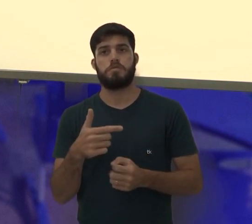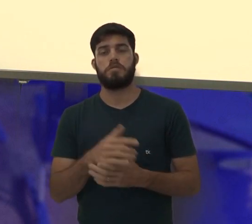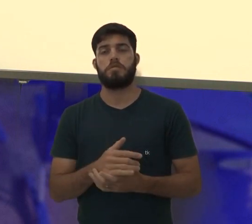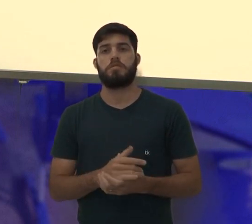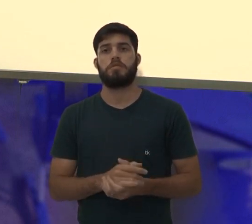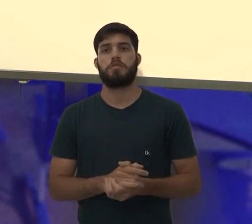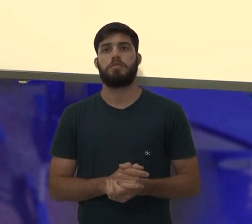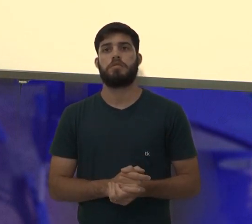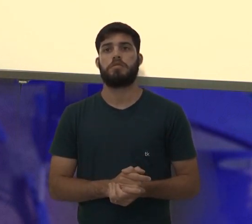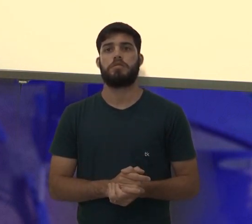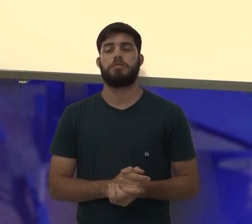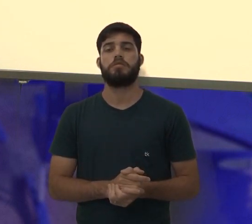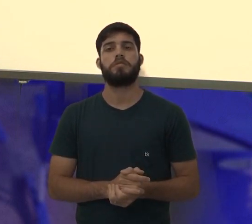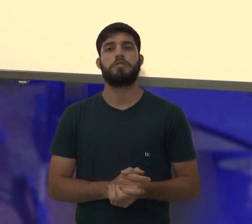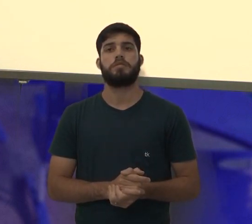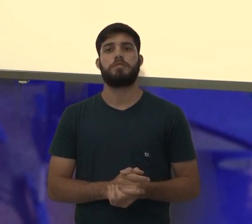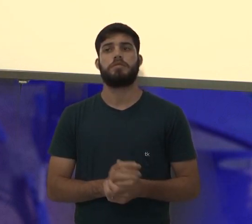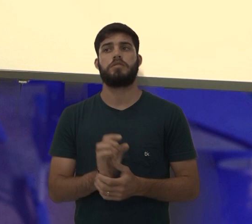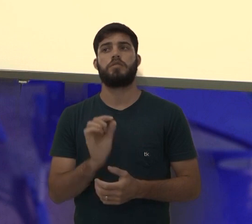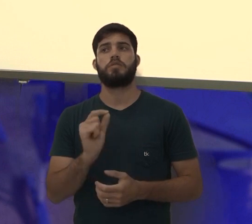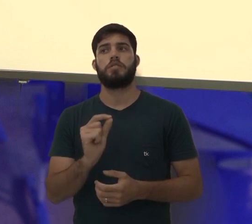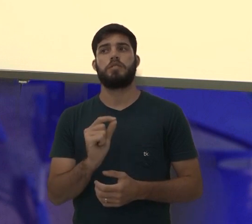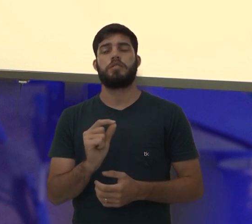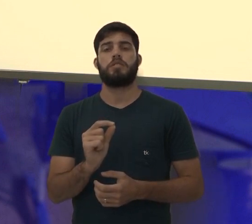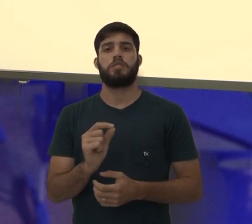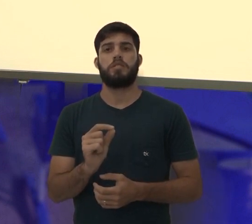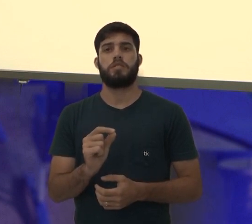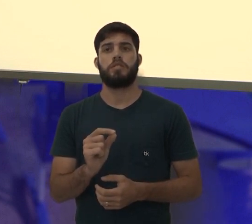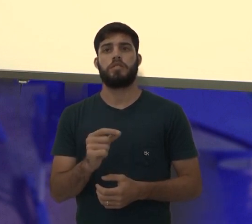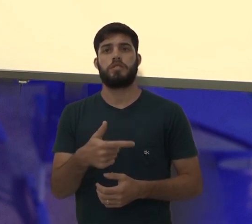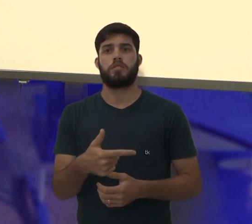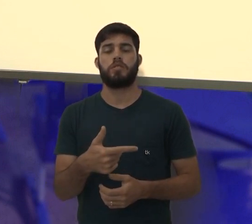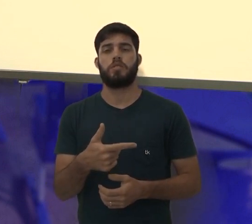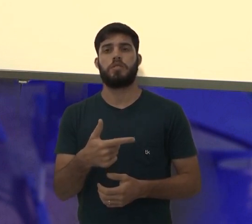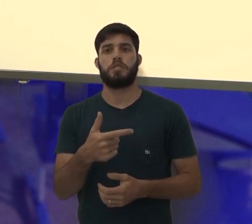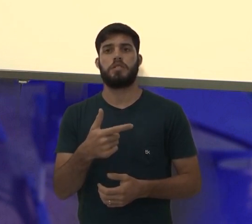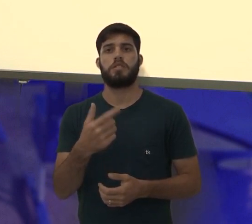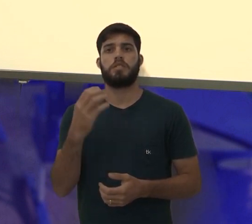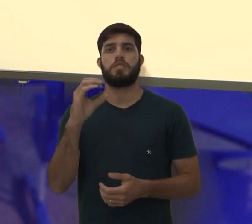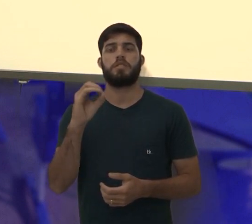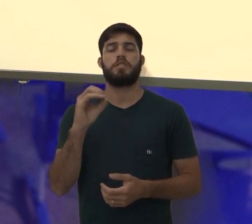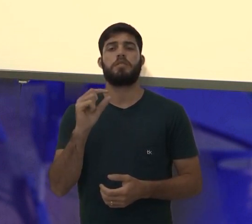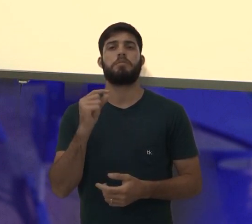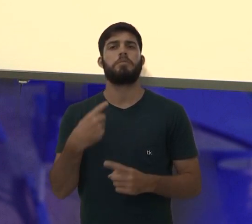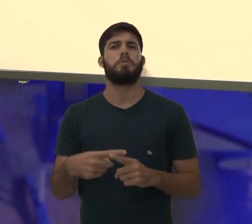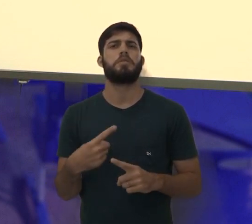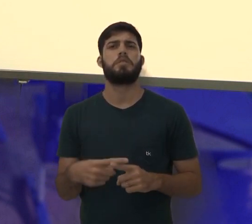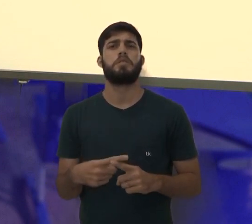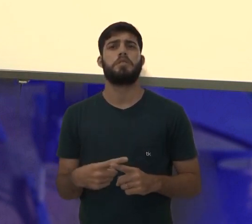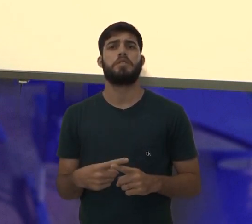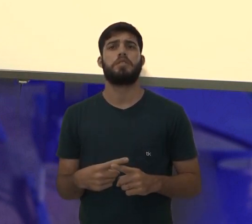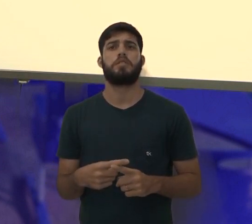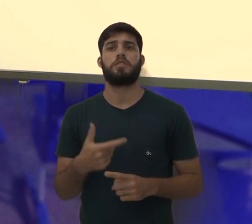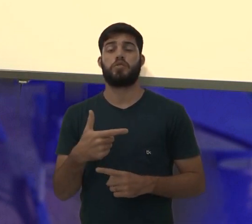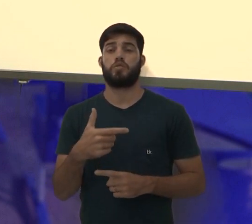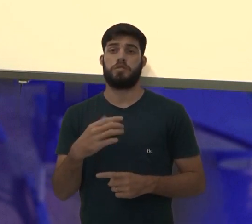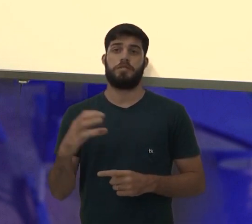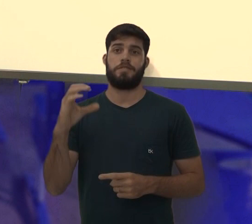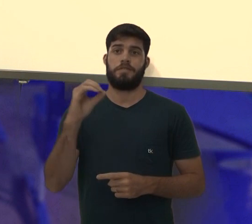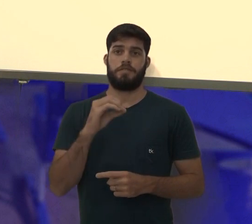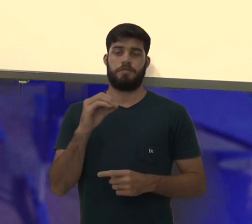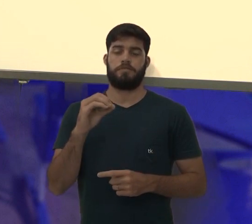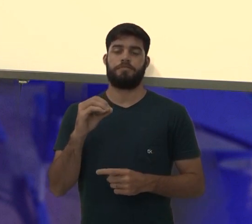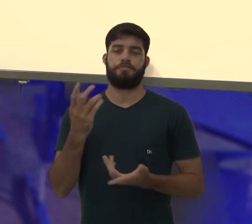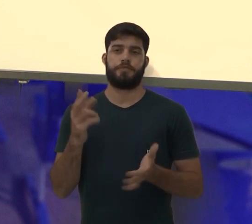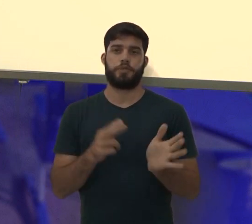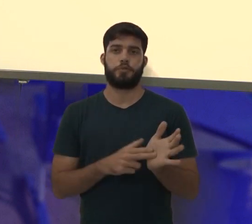oitavo termo, então 2 elevado a 0. Porque 2 elevado a 0 tem como resultado o número 1,